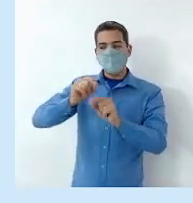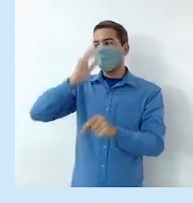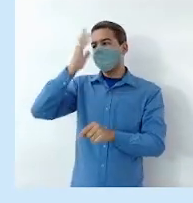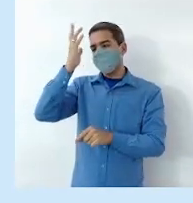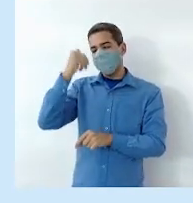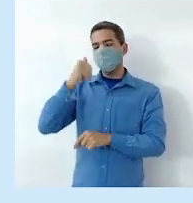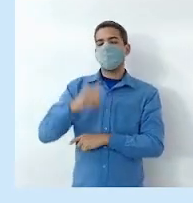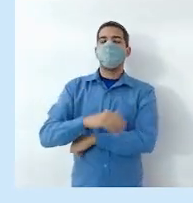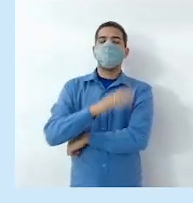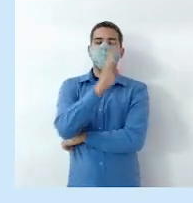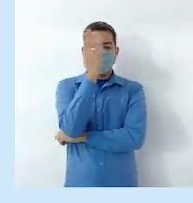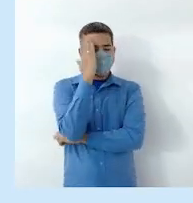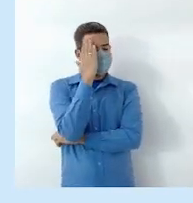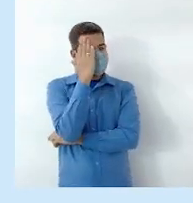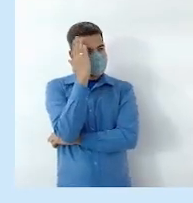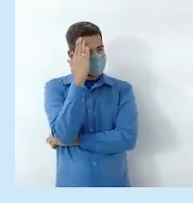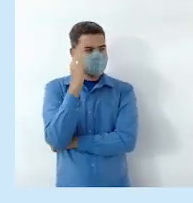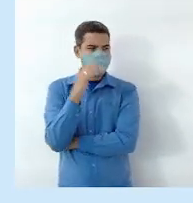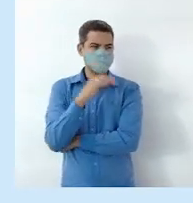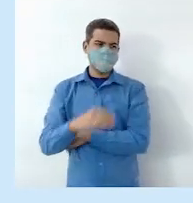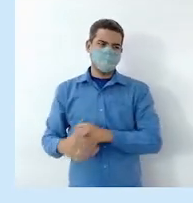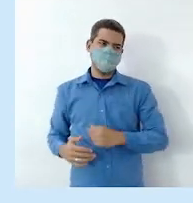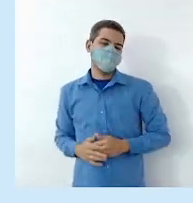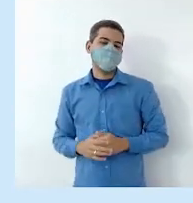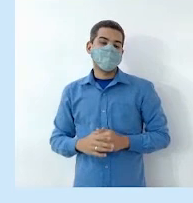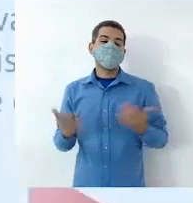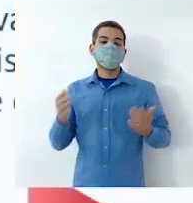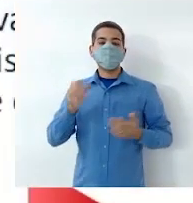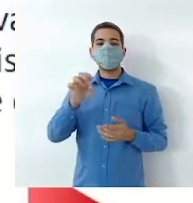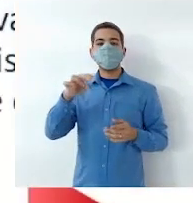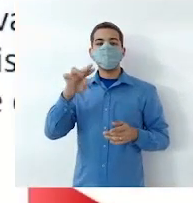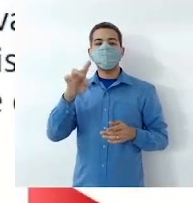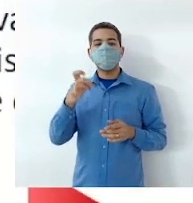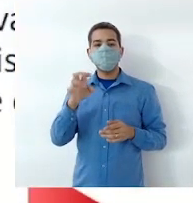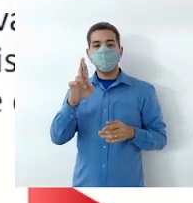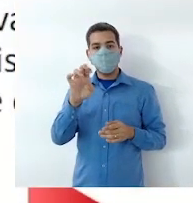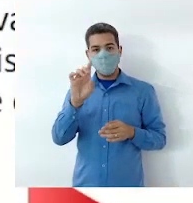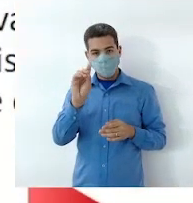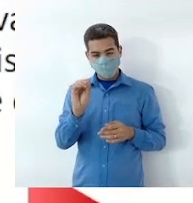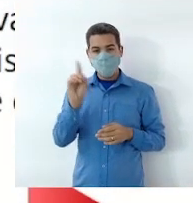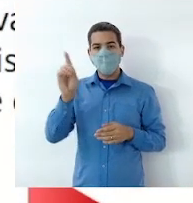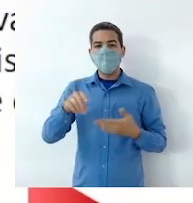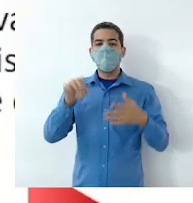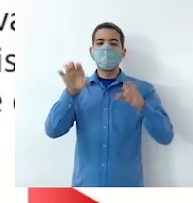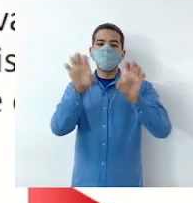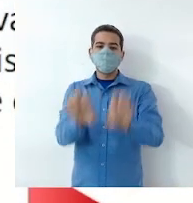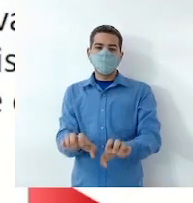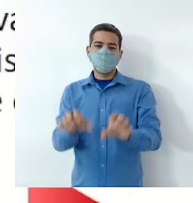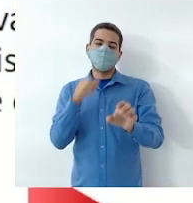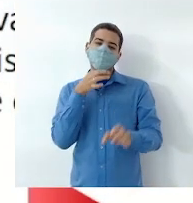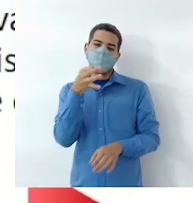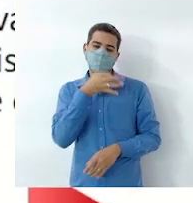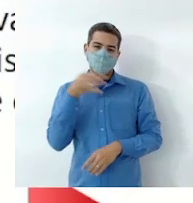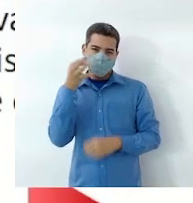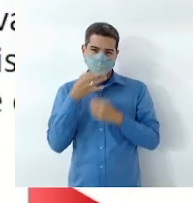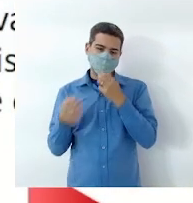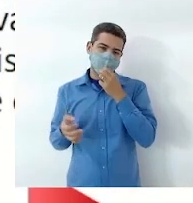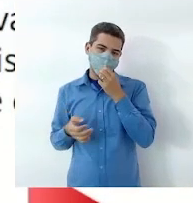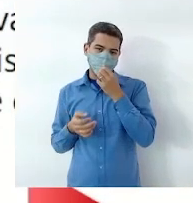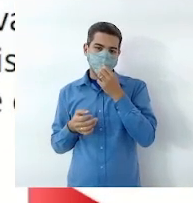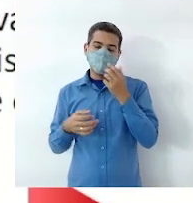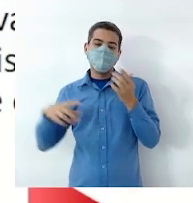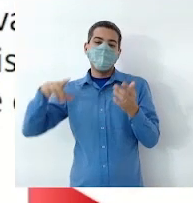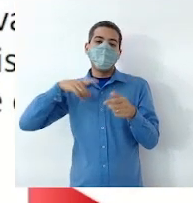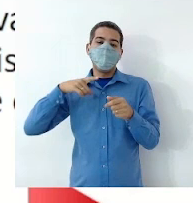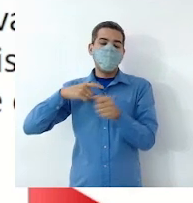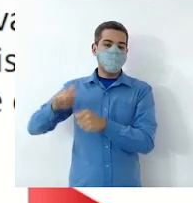ele também já conhece. O enredo trata-se da estrutura narrativa, ou seja, a